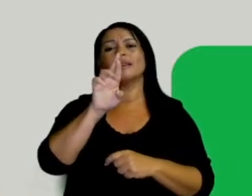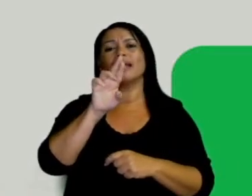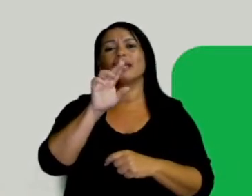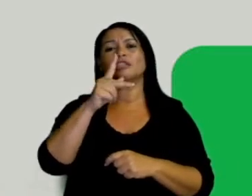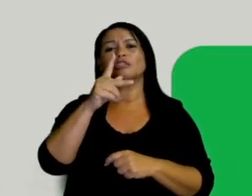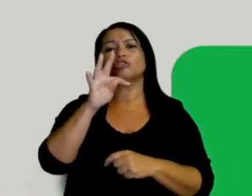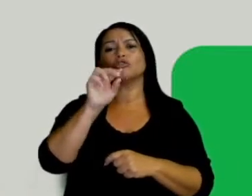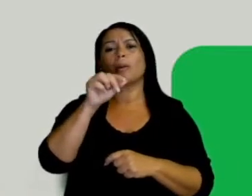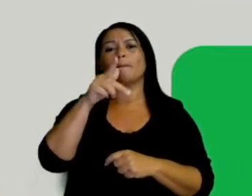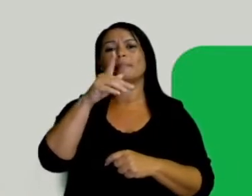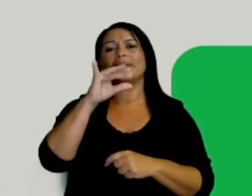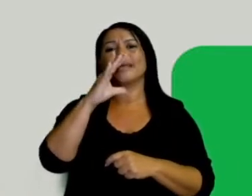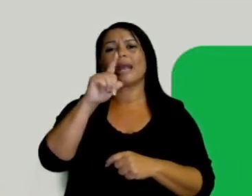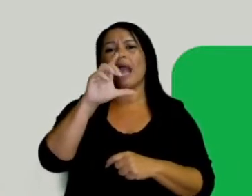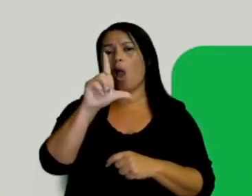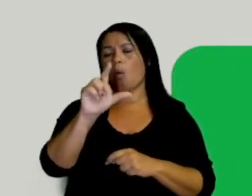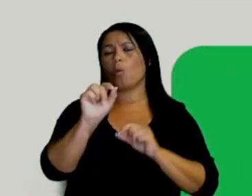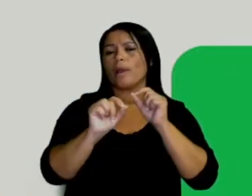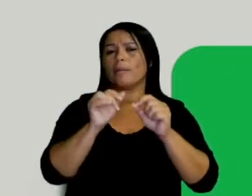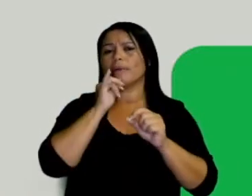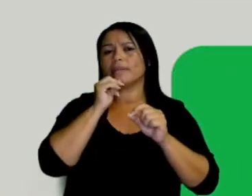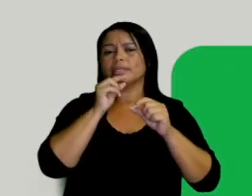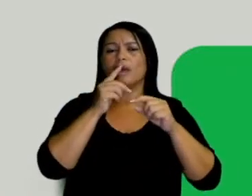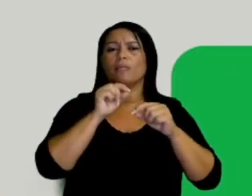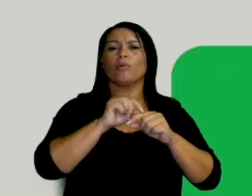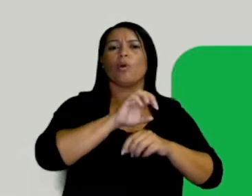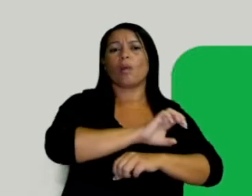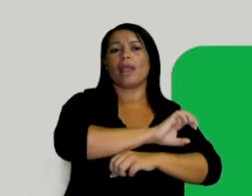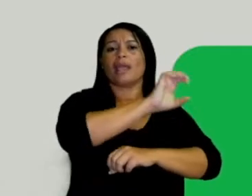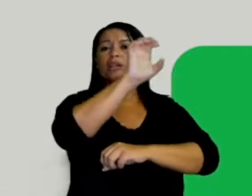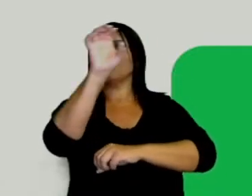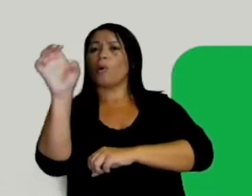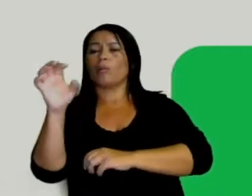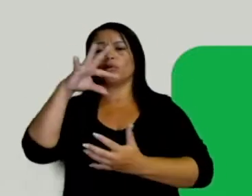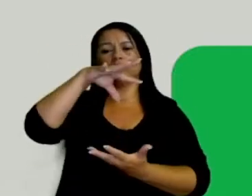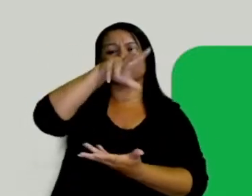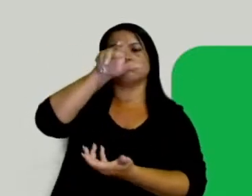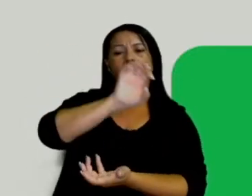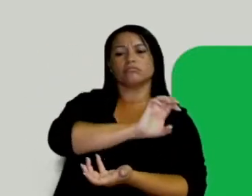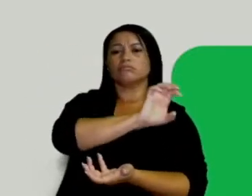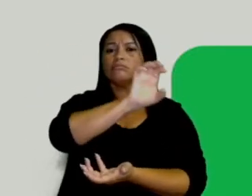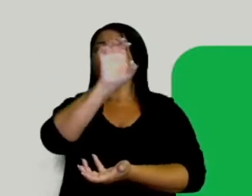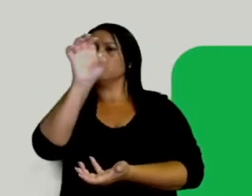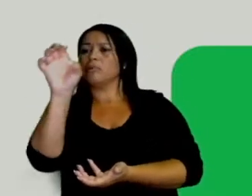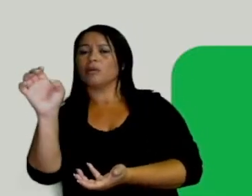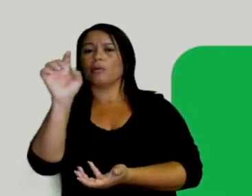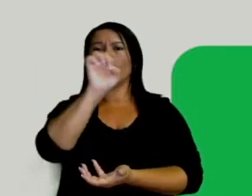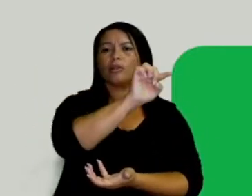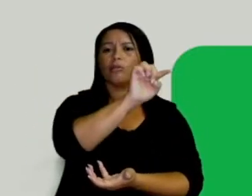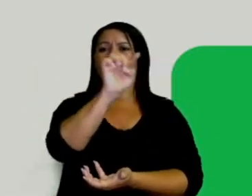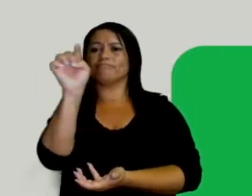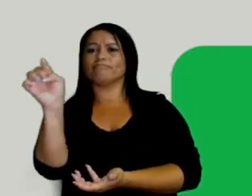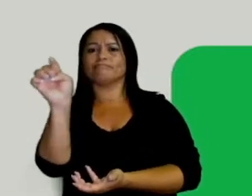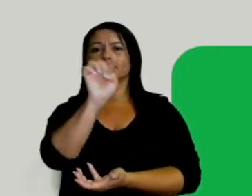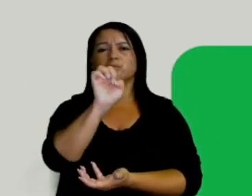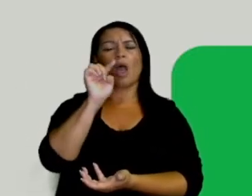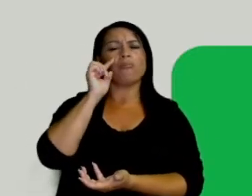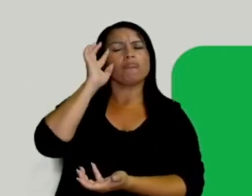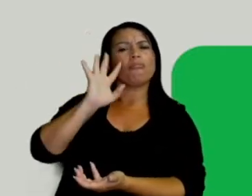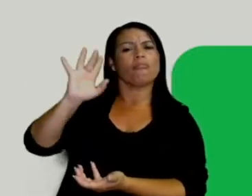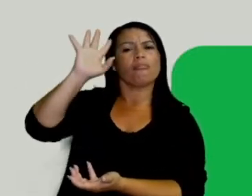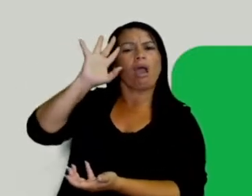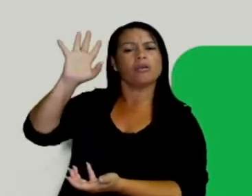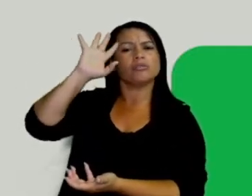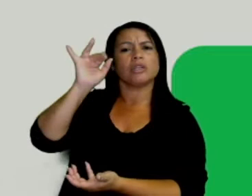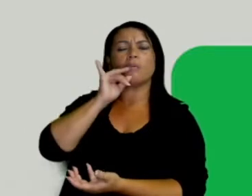cortado na região norte por uma linha chamada de linha do Equador, a gente chama essa linha de paralelo, né, que seria uma linha imaginária que